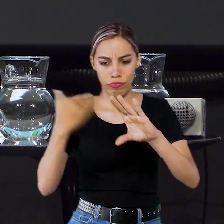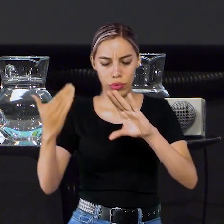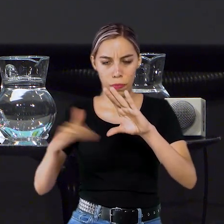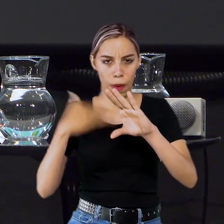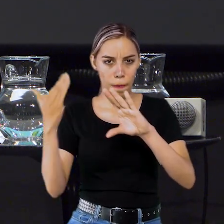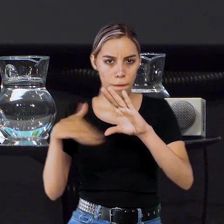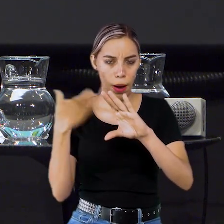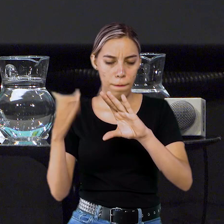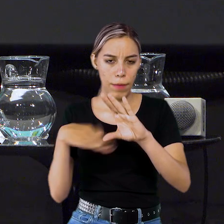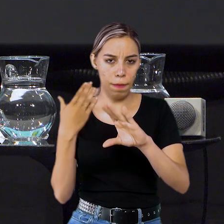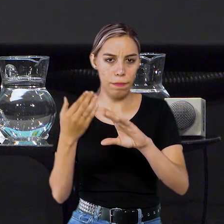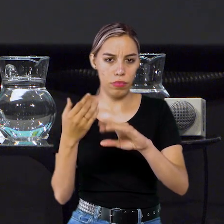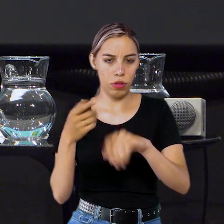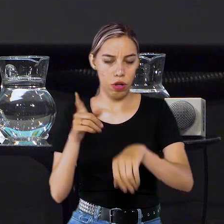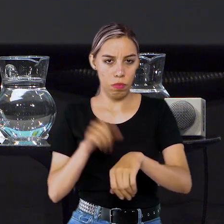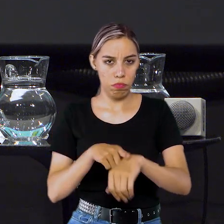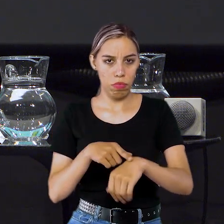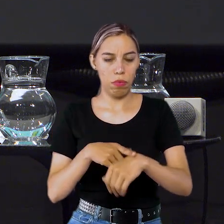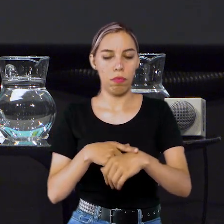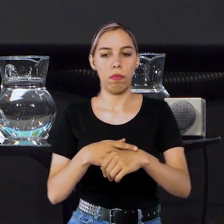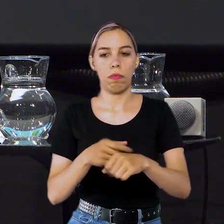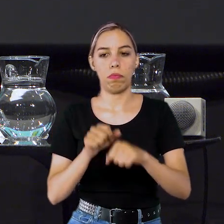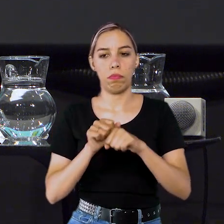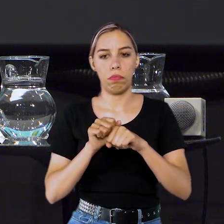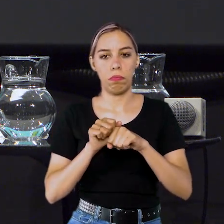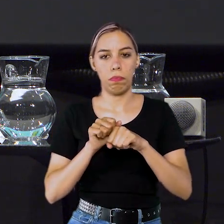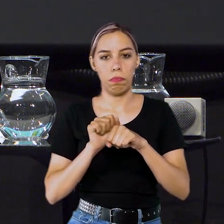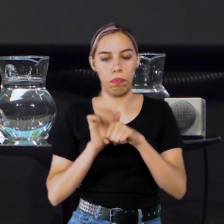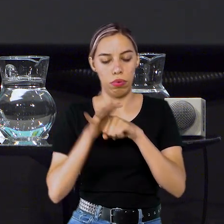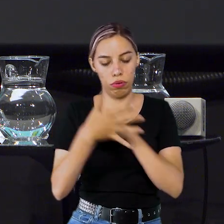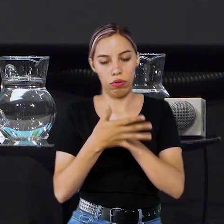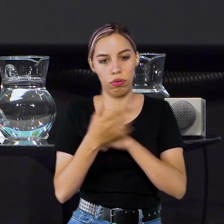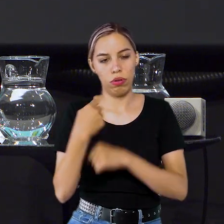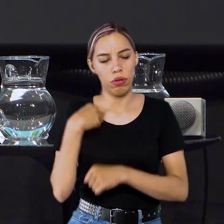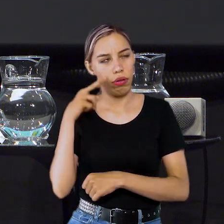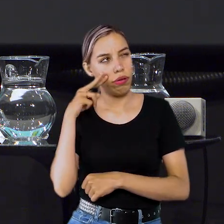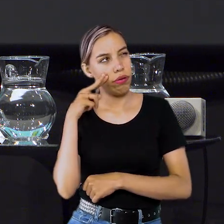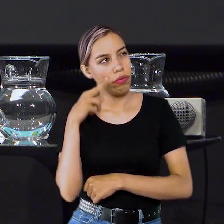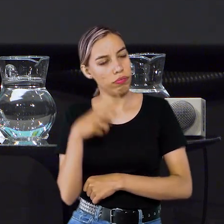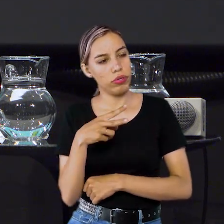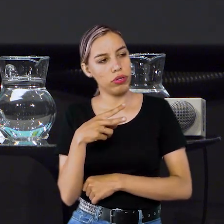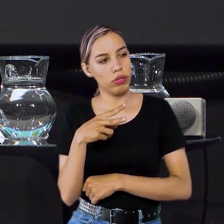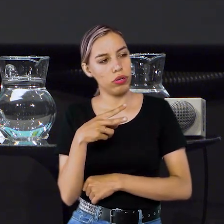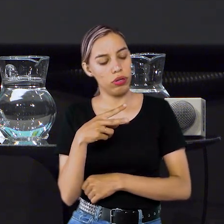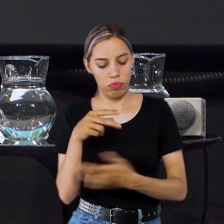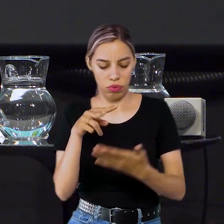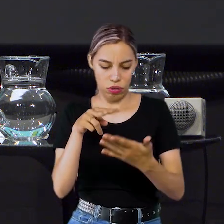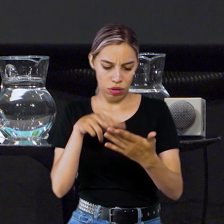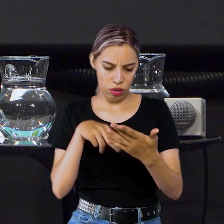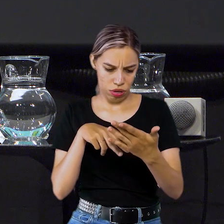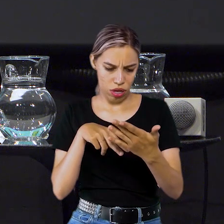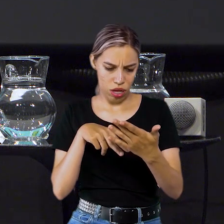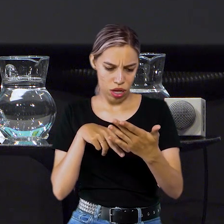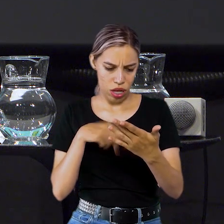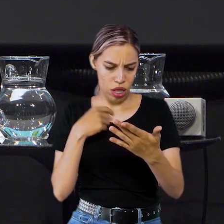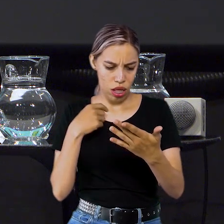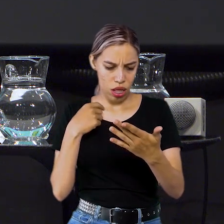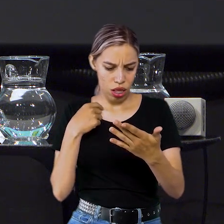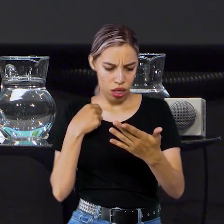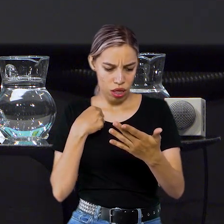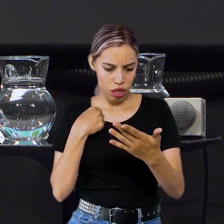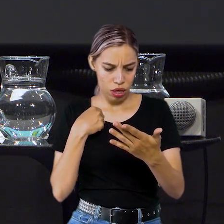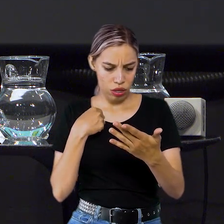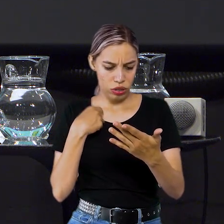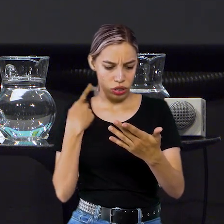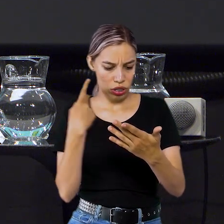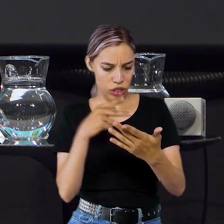da pandemia, e pessoas falaram, nossa, seu livro fez com que eu pensasse diferente hoje. Eu sou